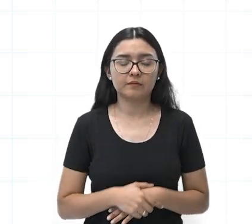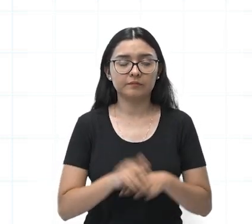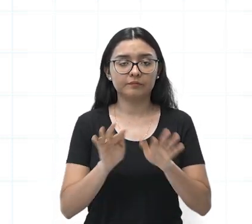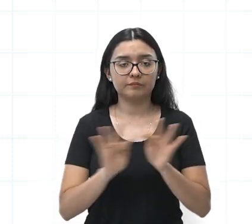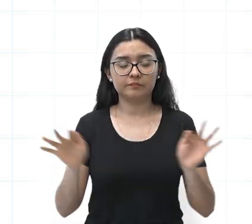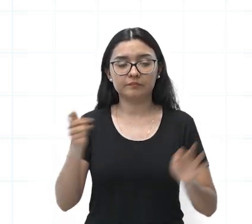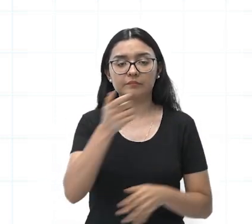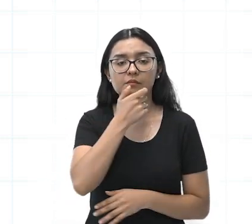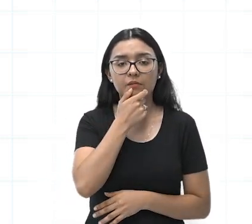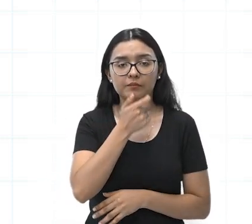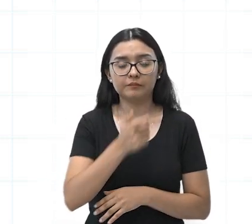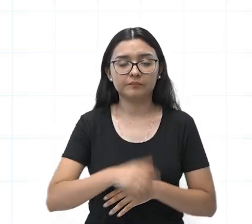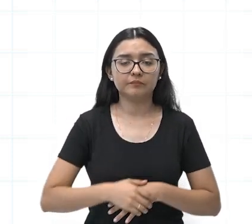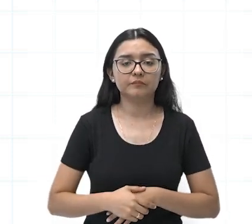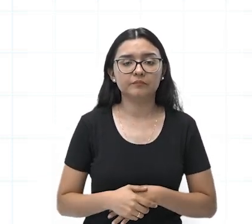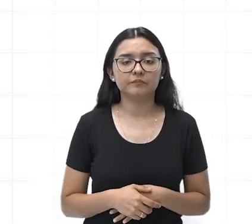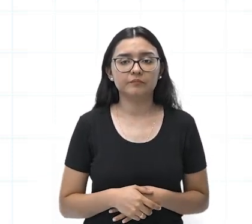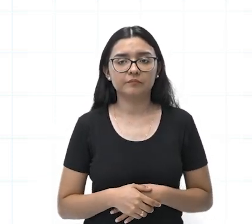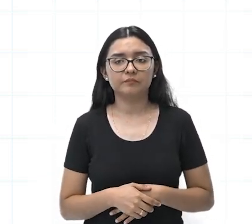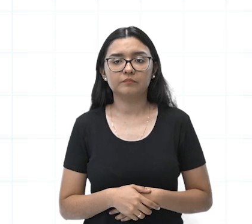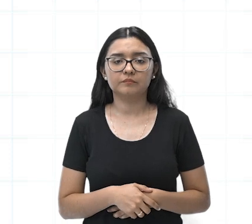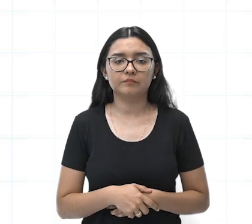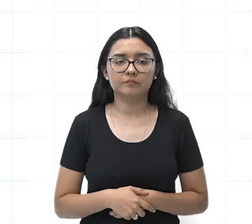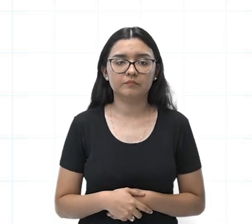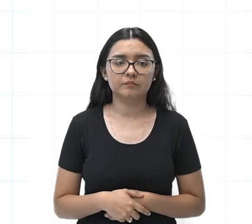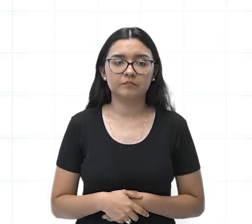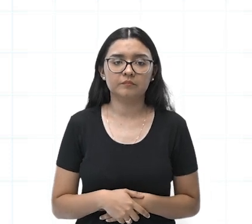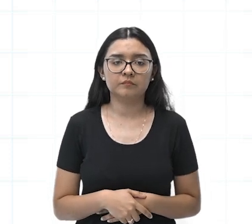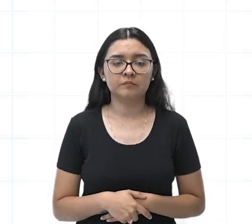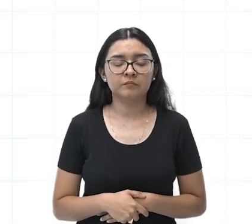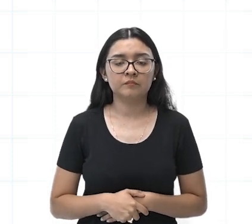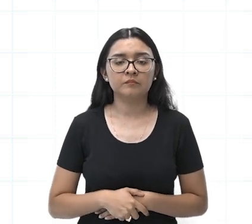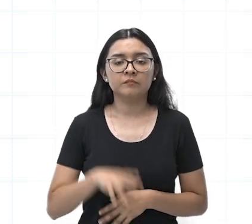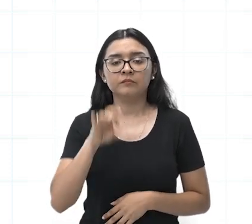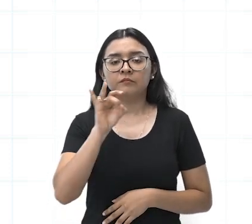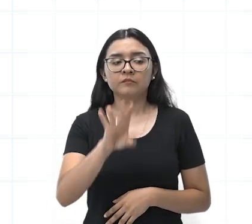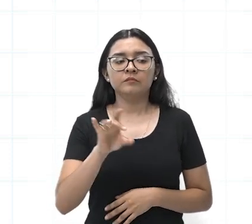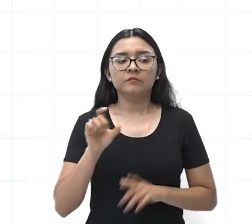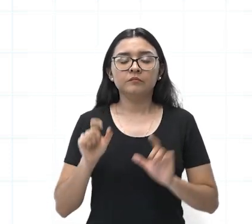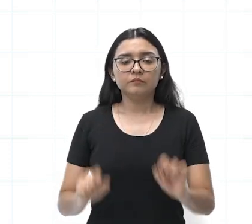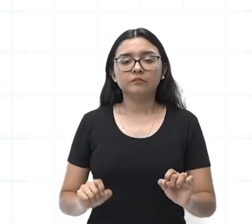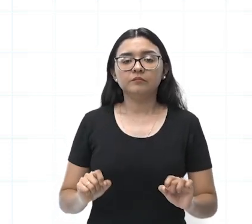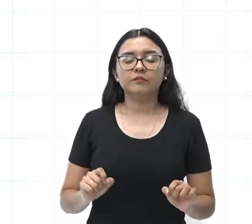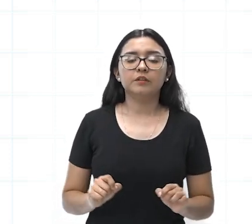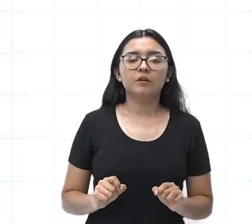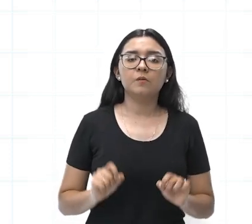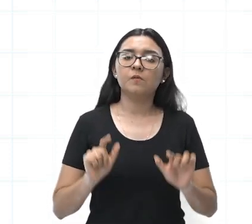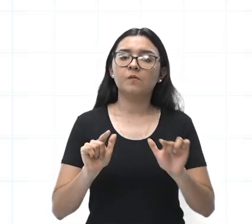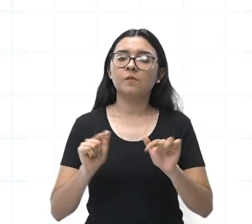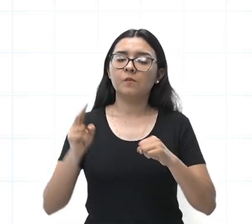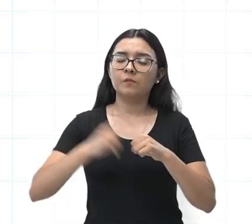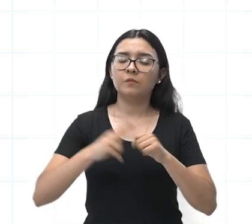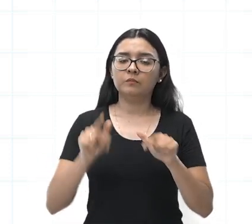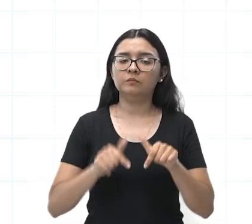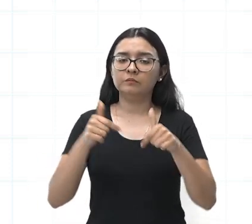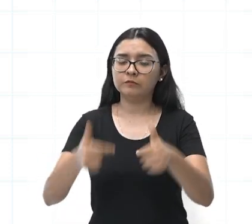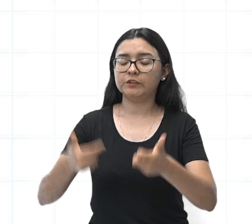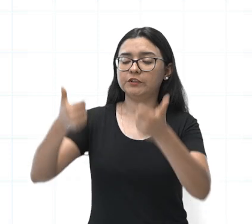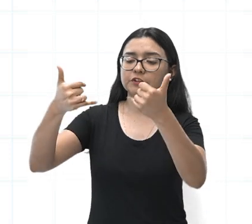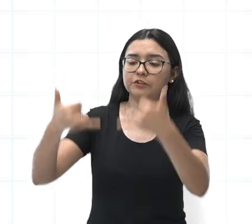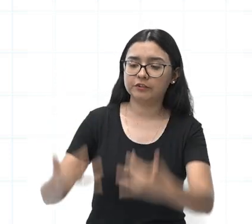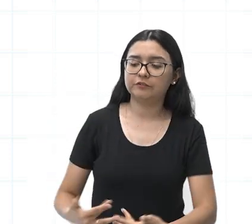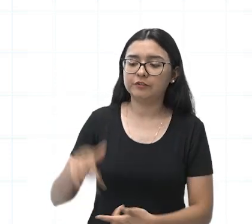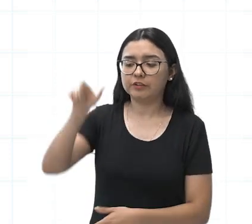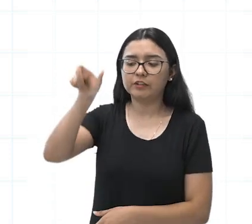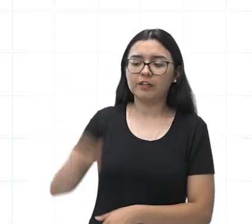what subject is doing. Então, ele atém-se somente a descrever aquilo que o sujeito está fazendo.